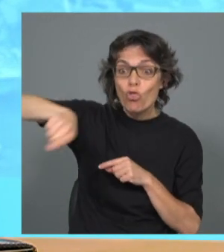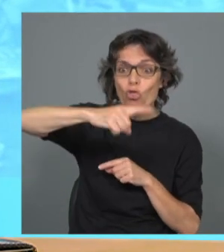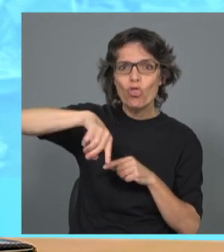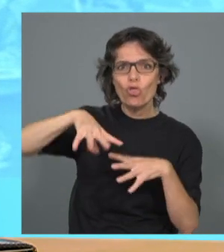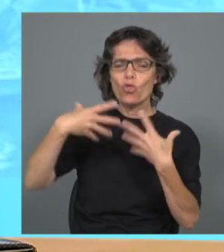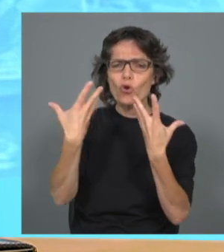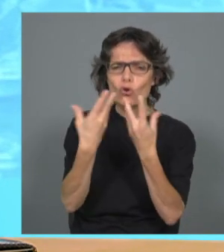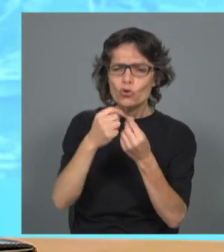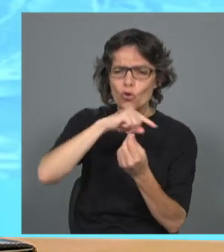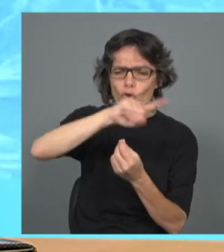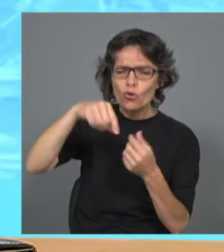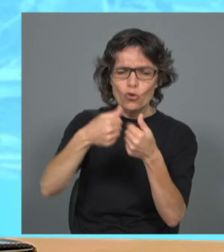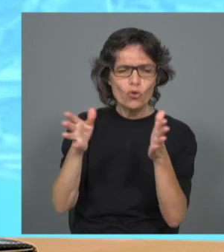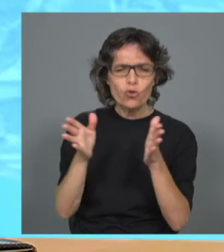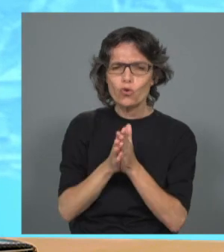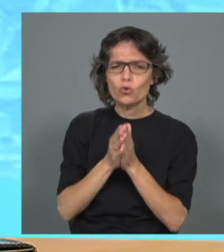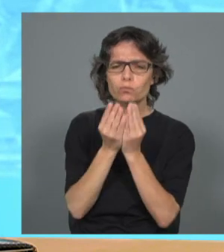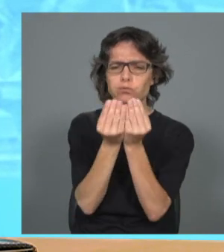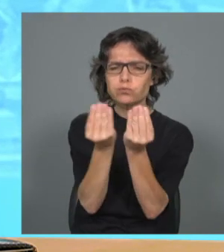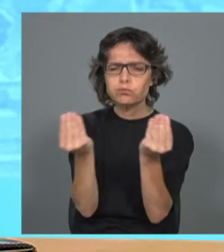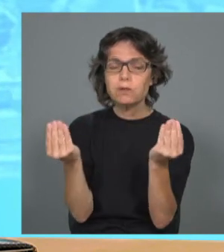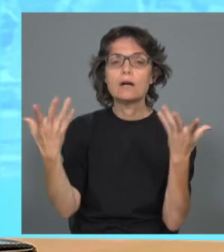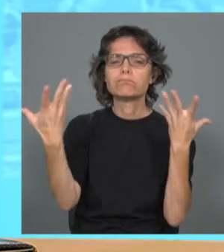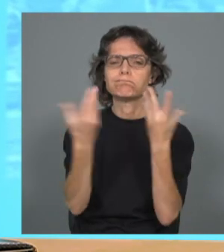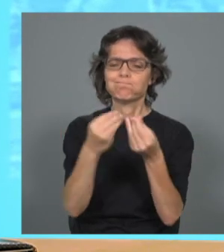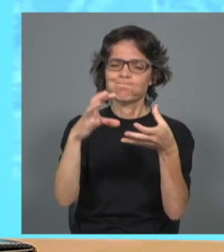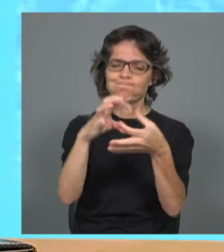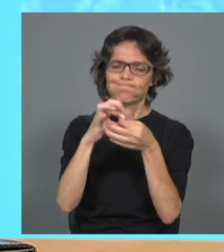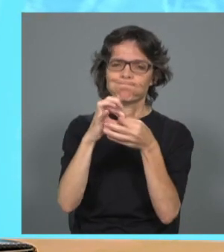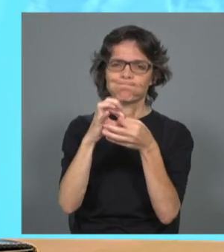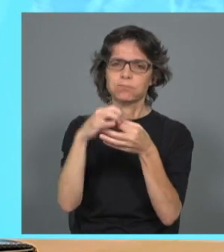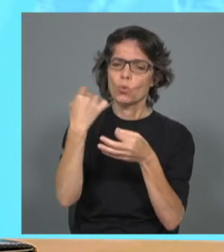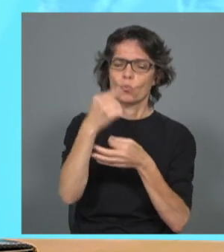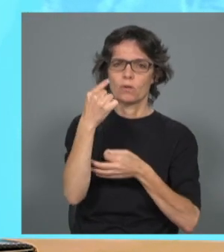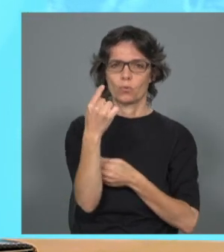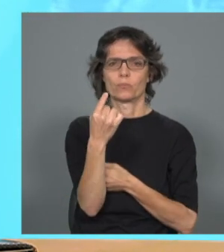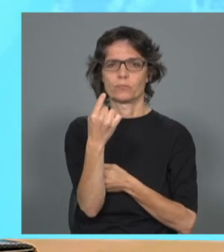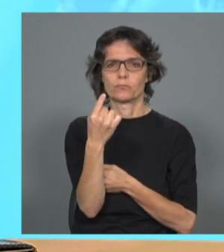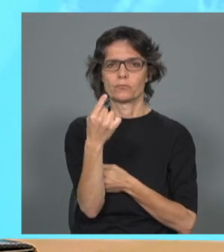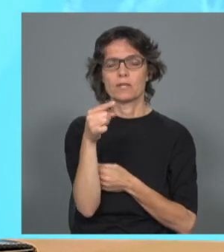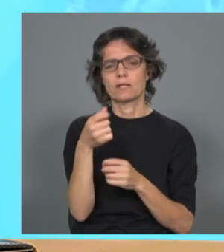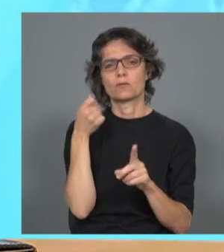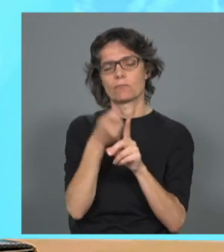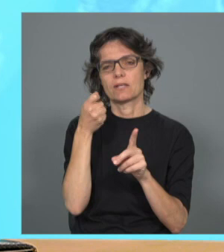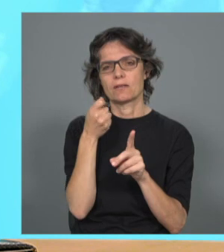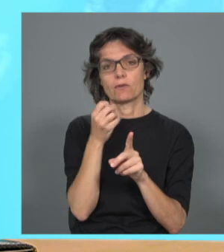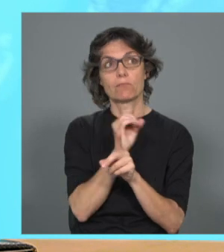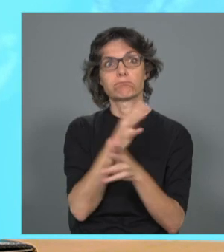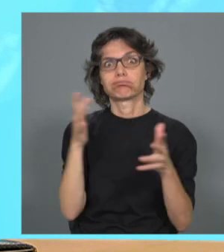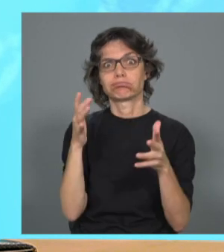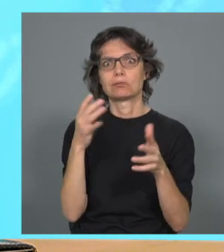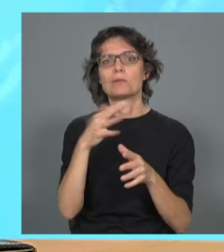todos não somos muitos, quando os desafios são grandes. Não é? Isto é, o